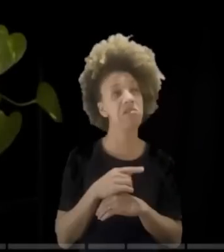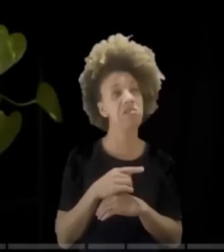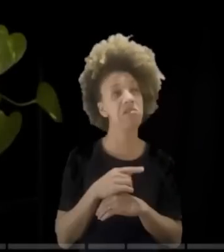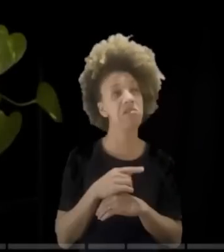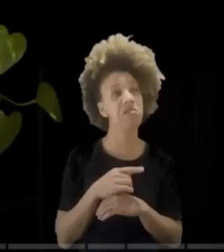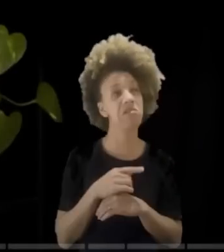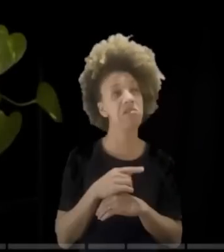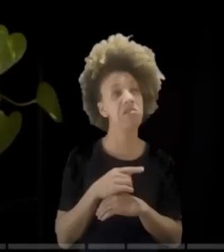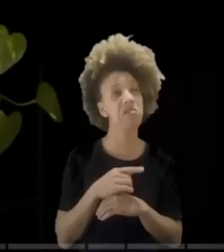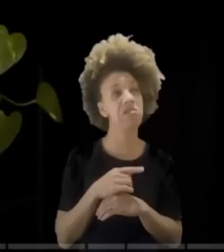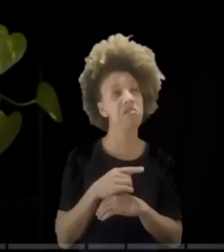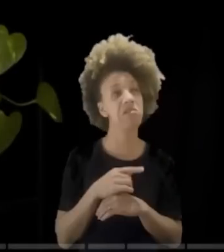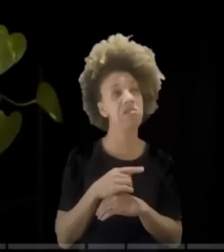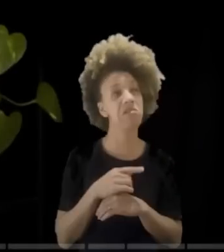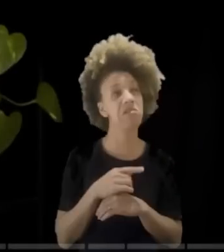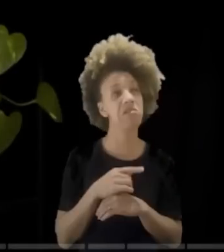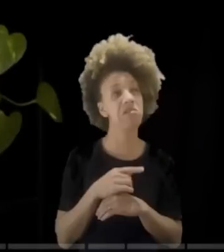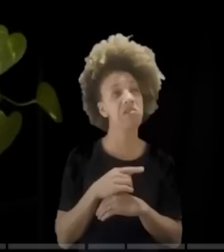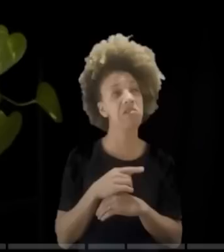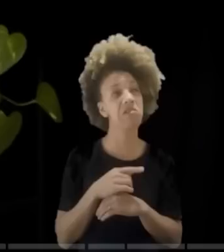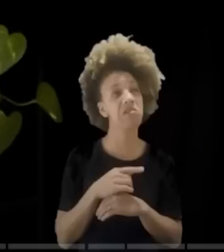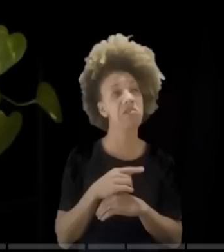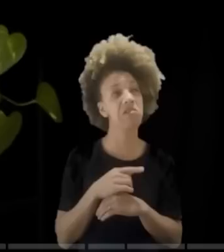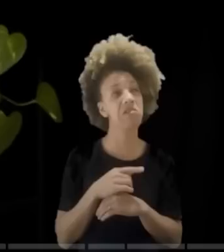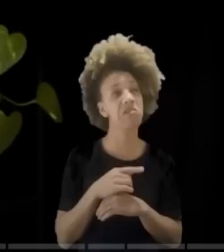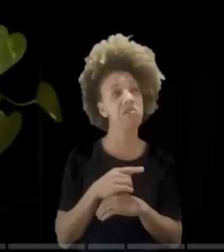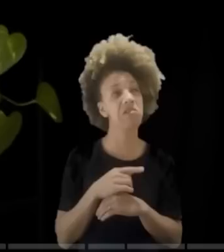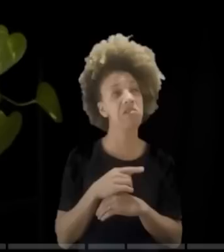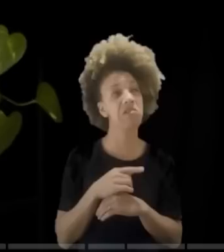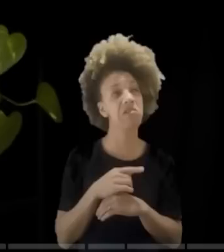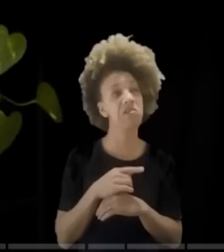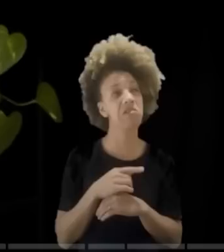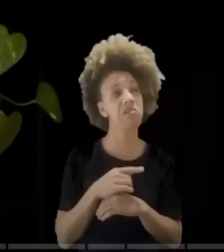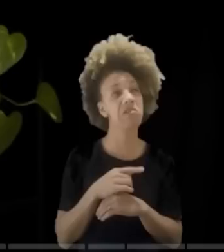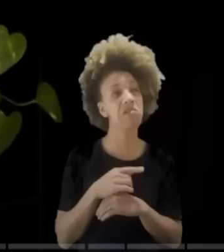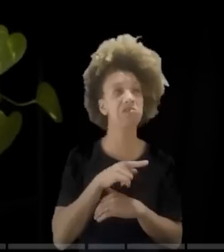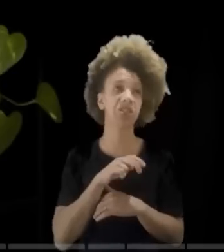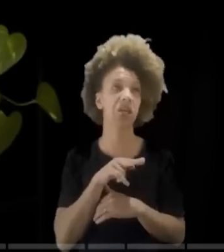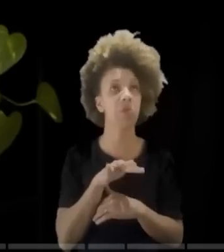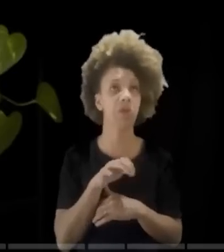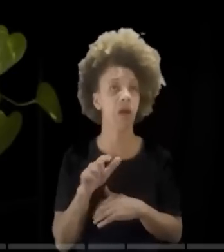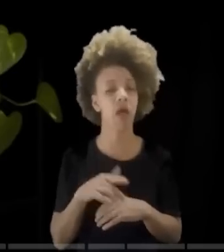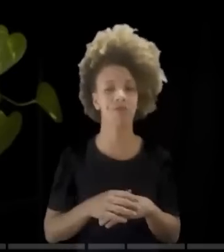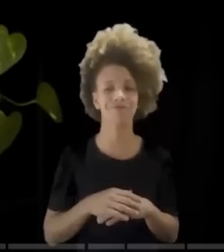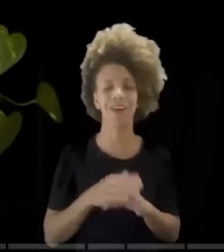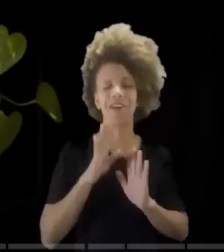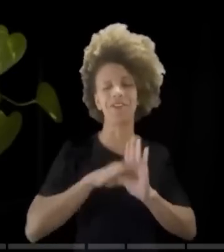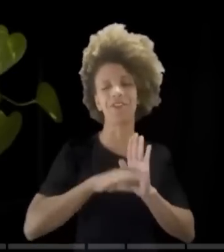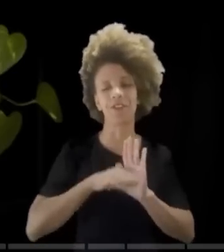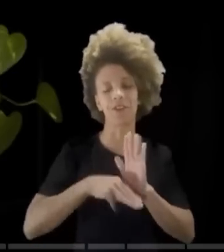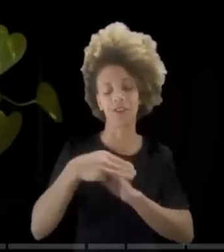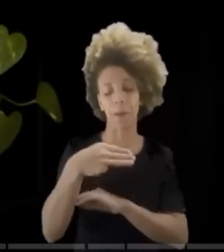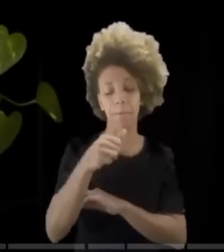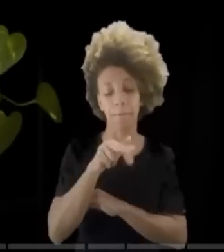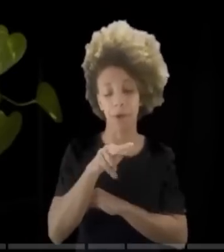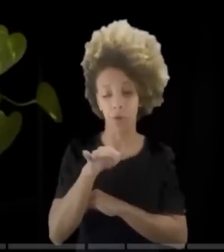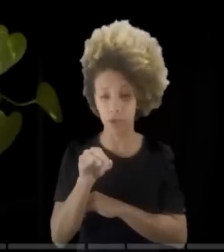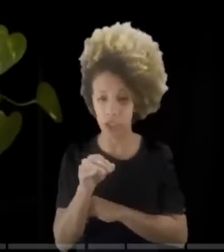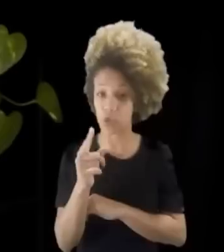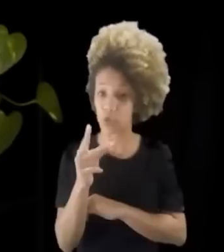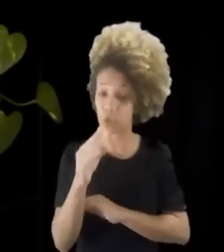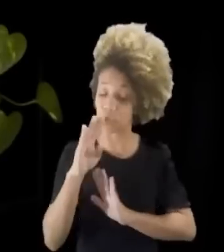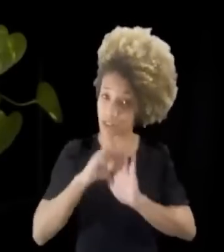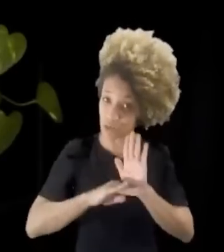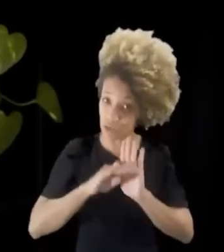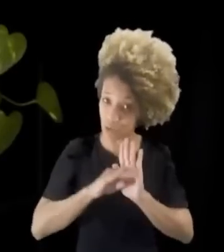de joguinho do Tigre e gente que fala assim Você já pensou em ter um produto digital desconto para todo mundo aqui que é o Maurício 12 é o